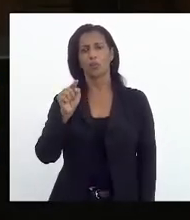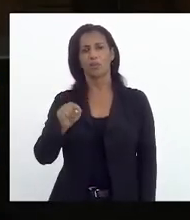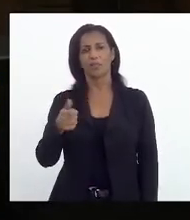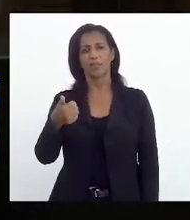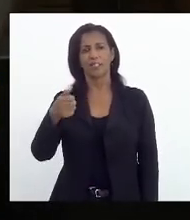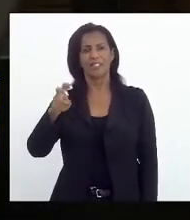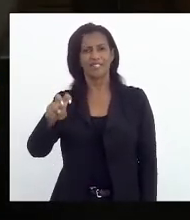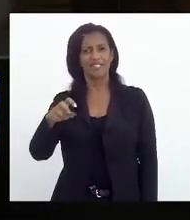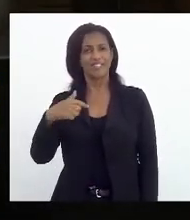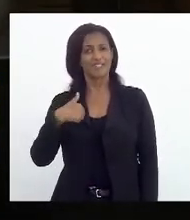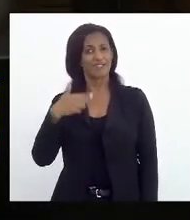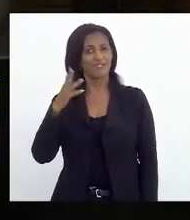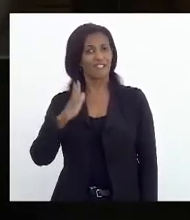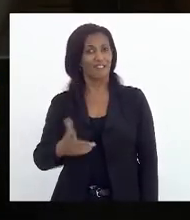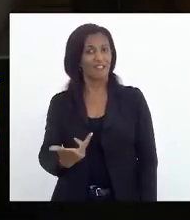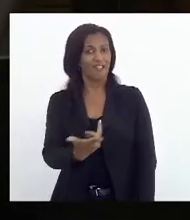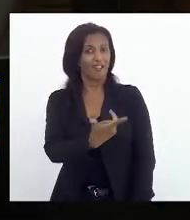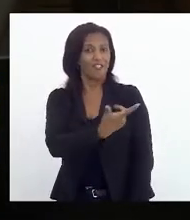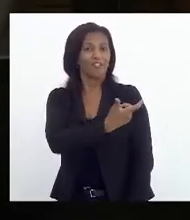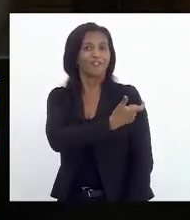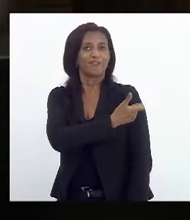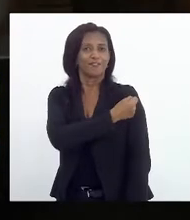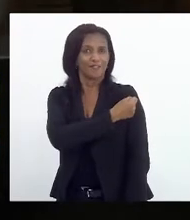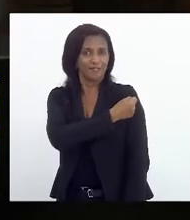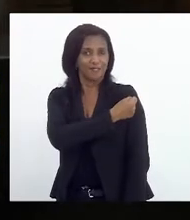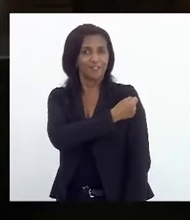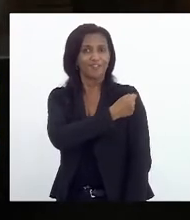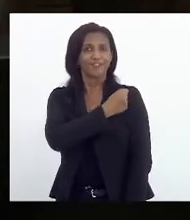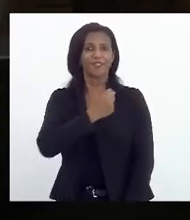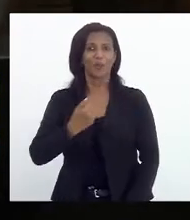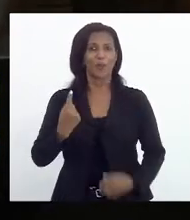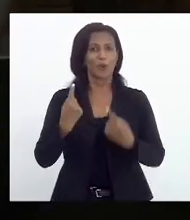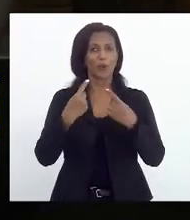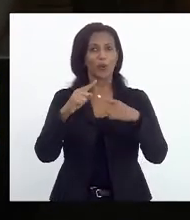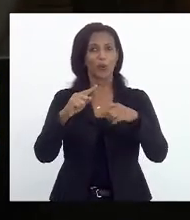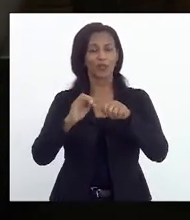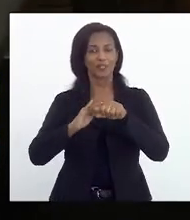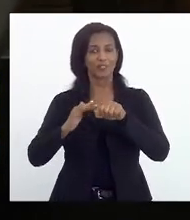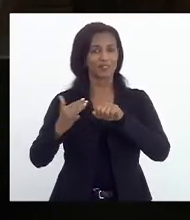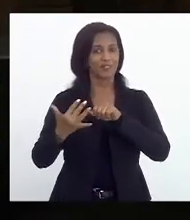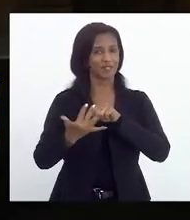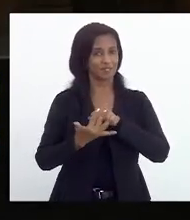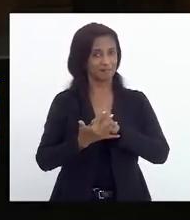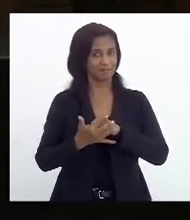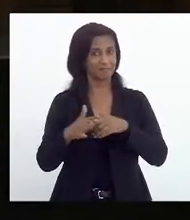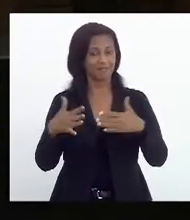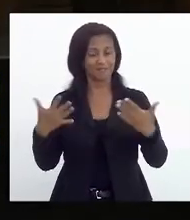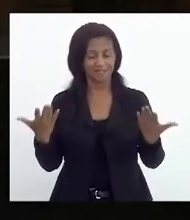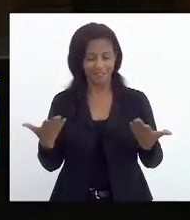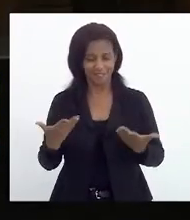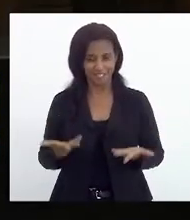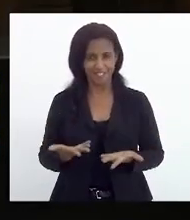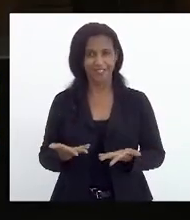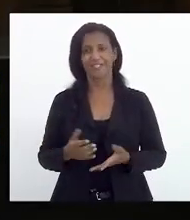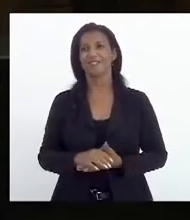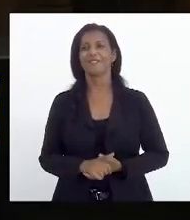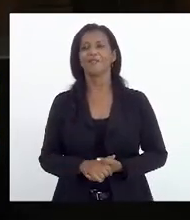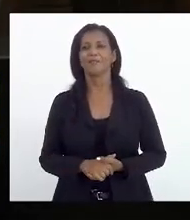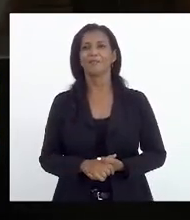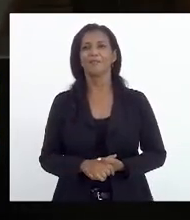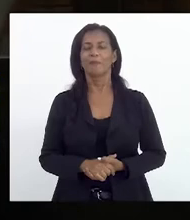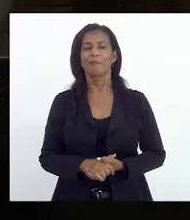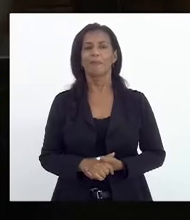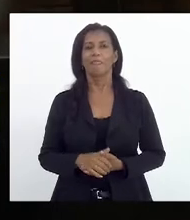dose de reforço além da vacina contra cogite Então queria aqui saudar